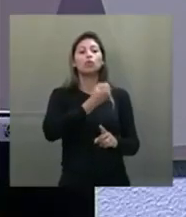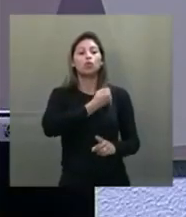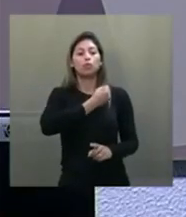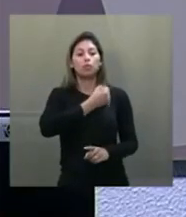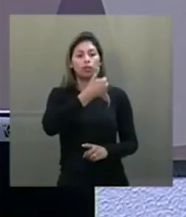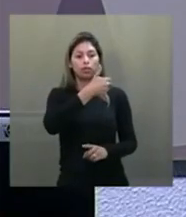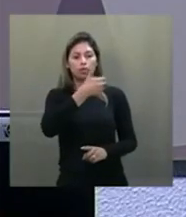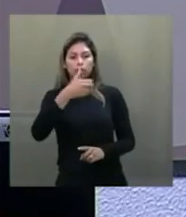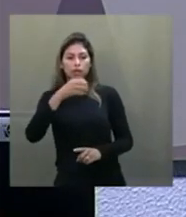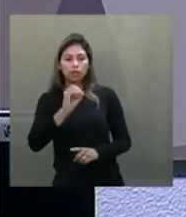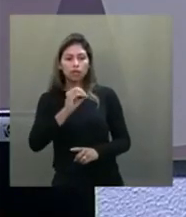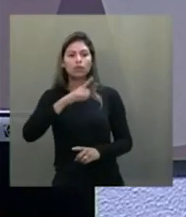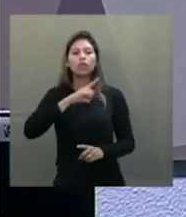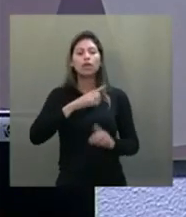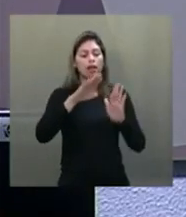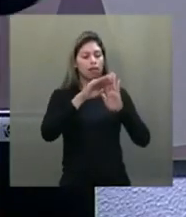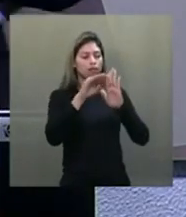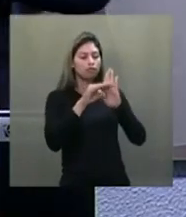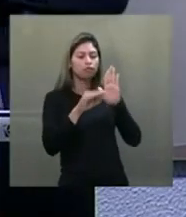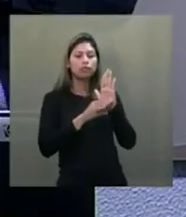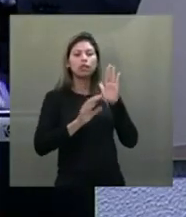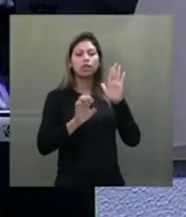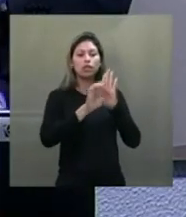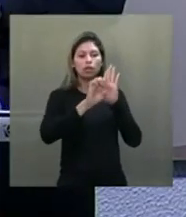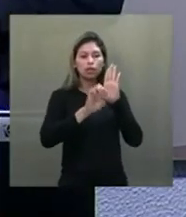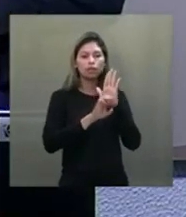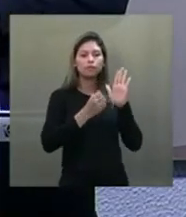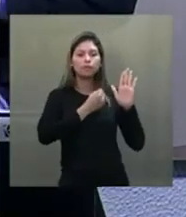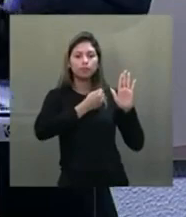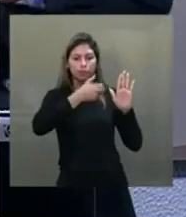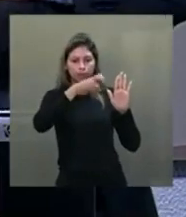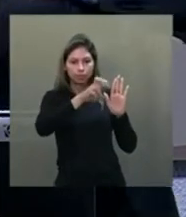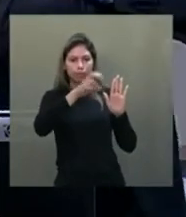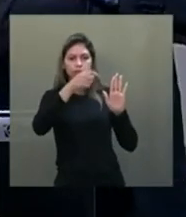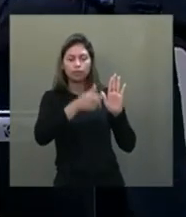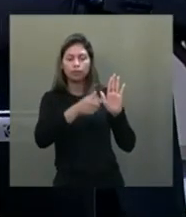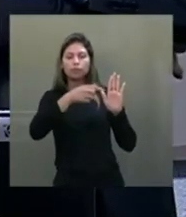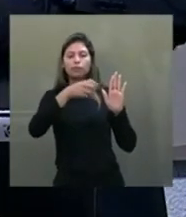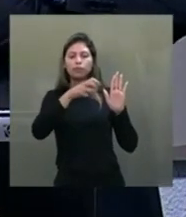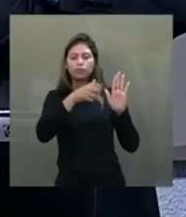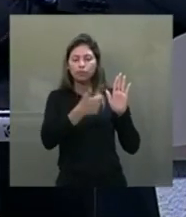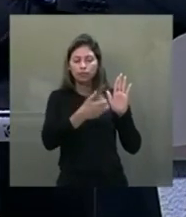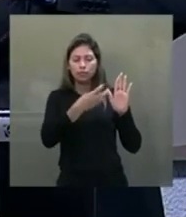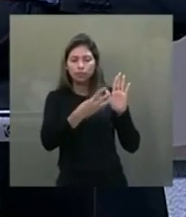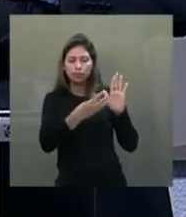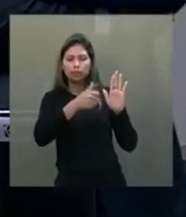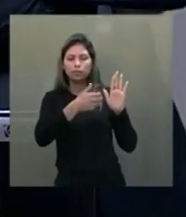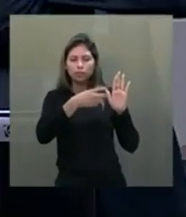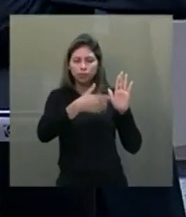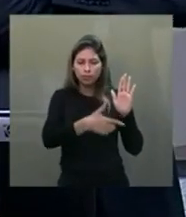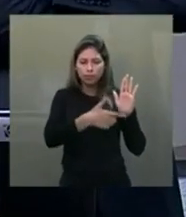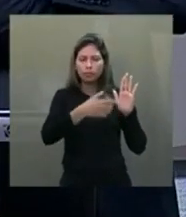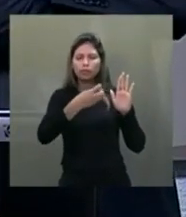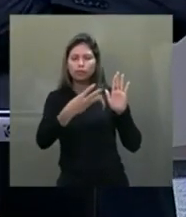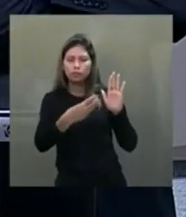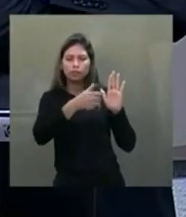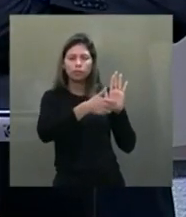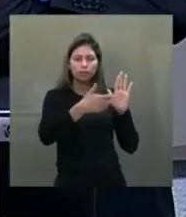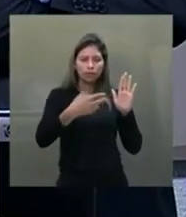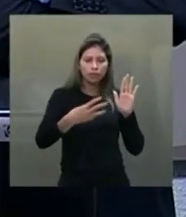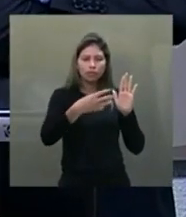ainda pautada, deliberada aqui nessa casa. A Câmara já fez o trabalho. Então a sociedade, se tem uma coisa,